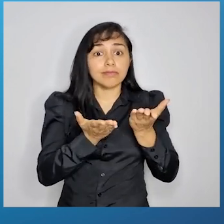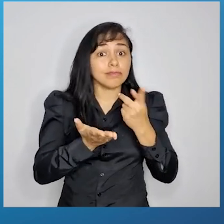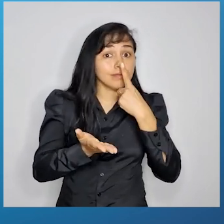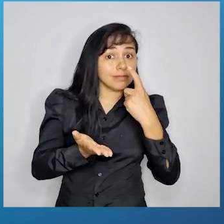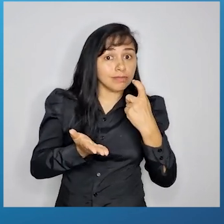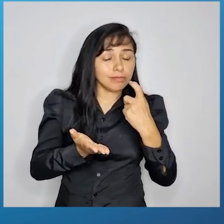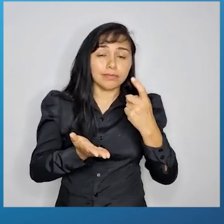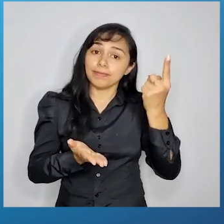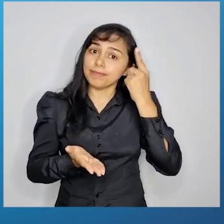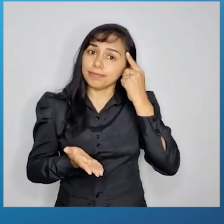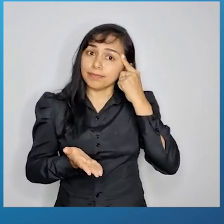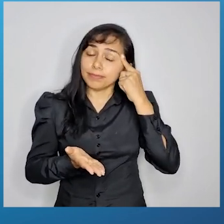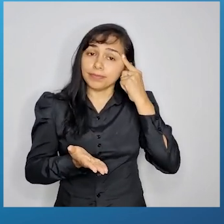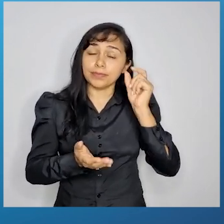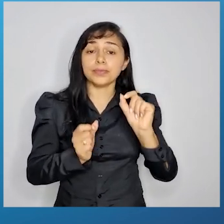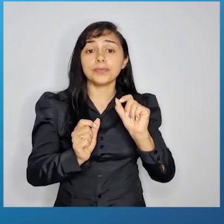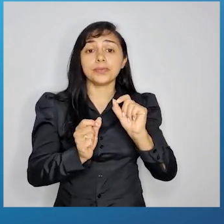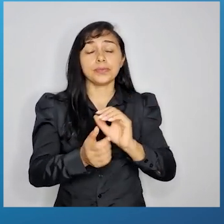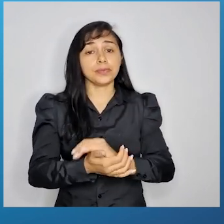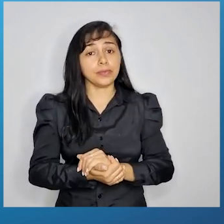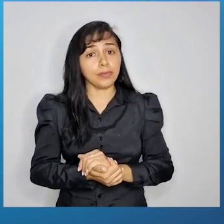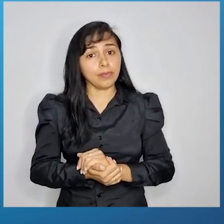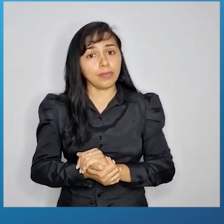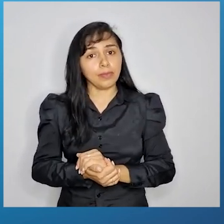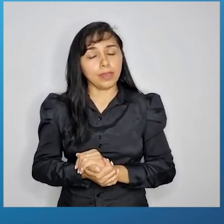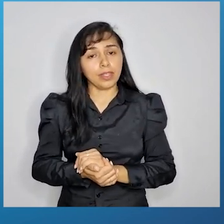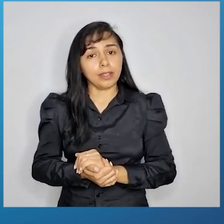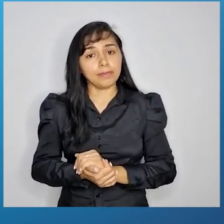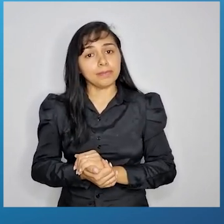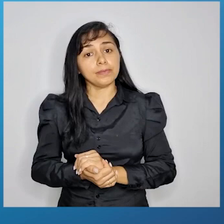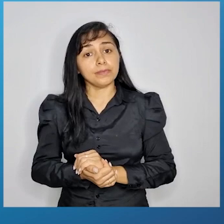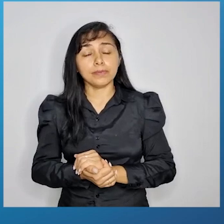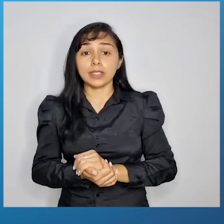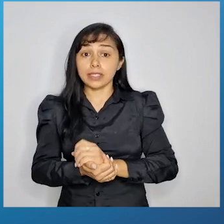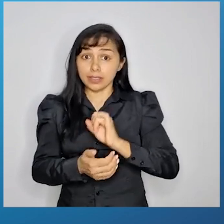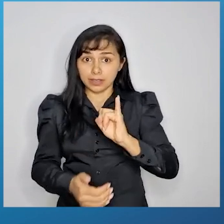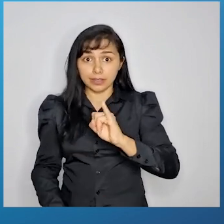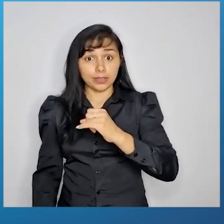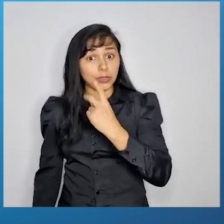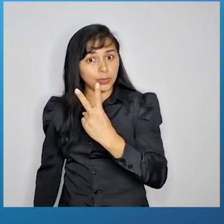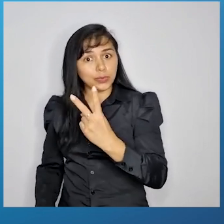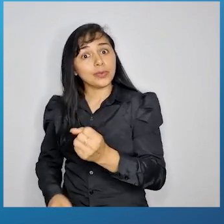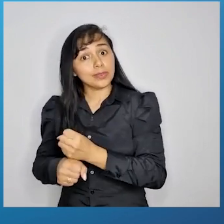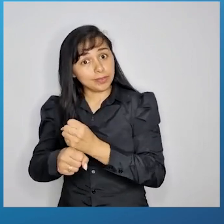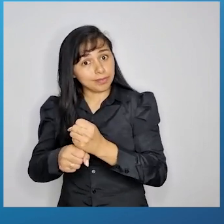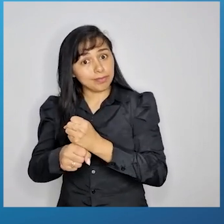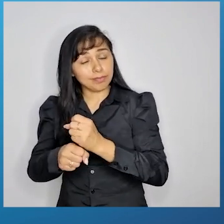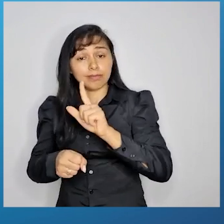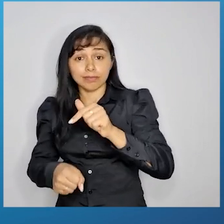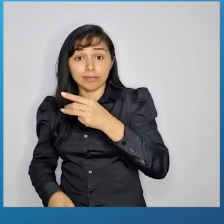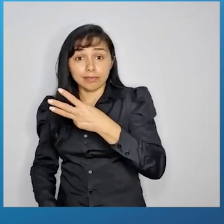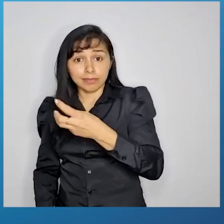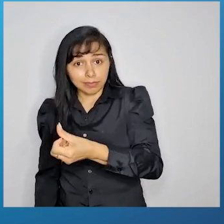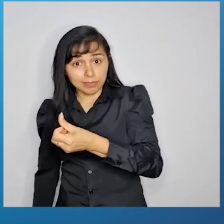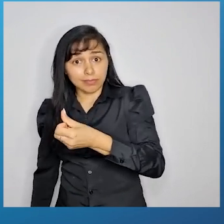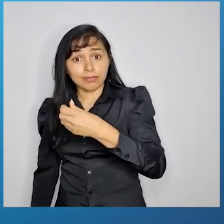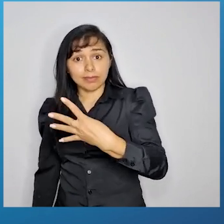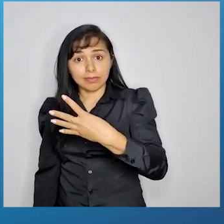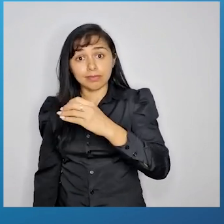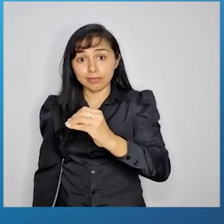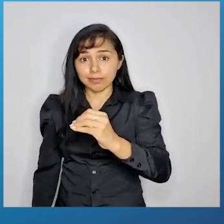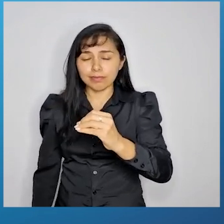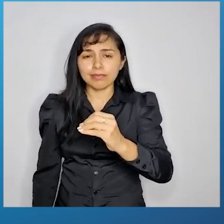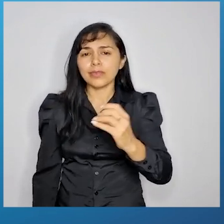pensar qual o valor equivalente a um ano, já que em 2 anos são